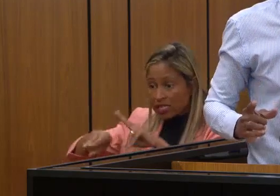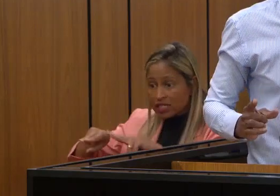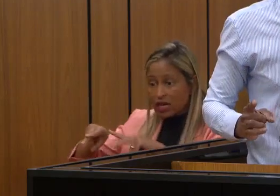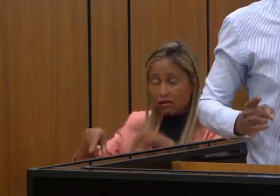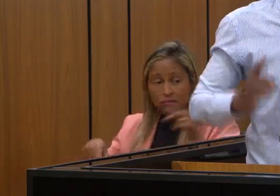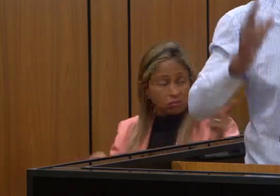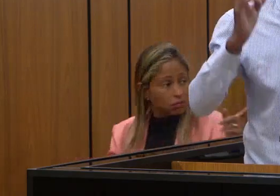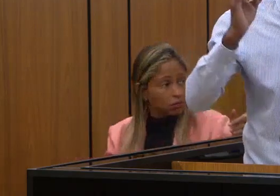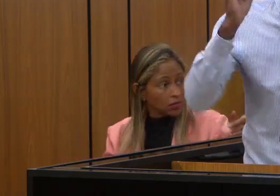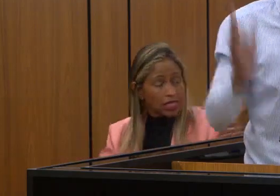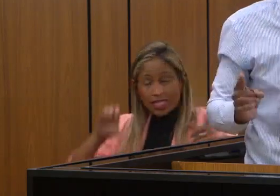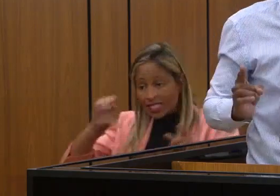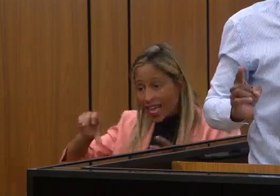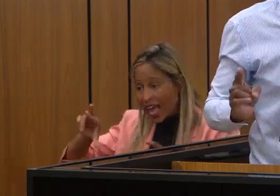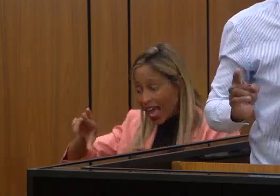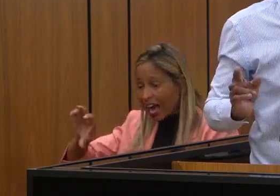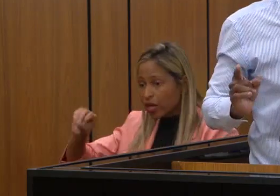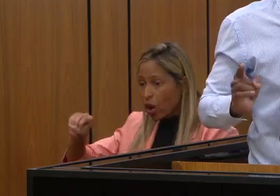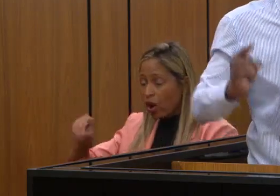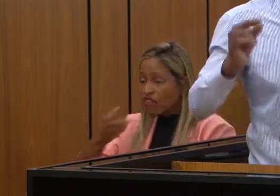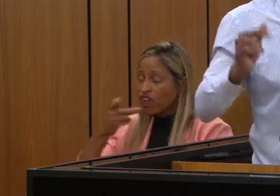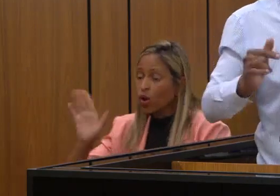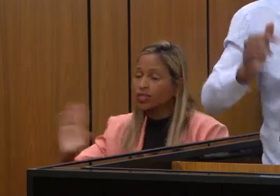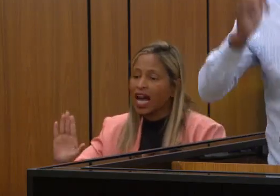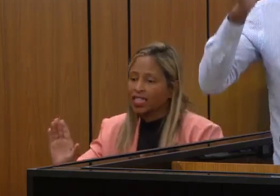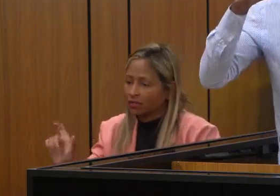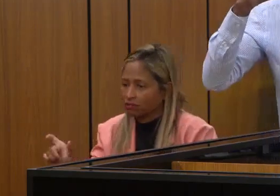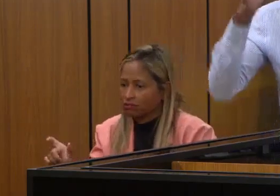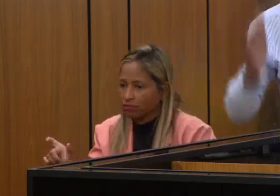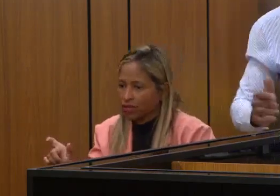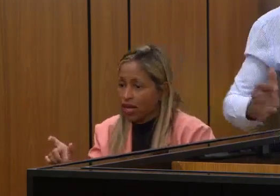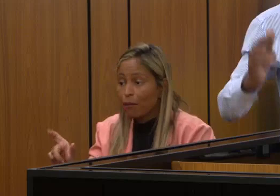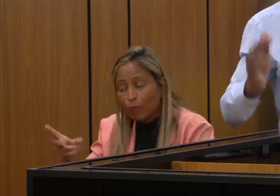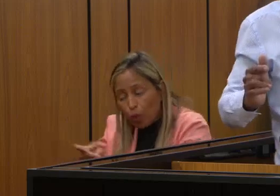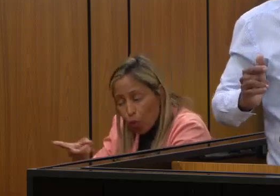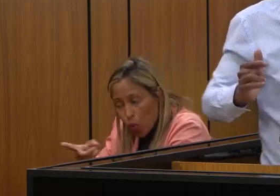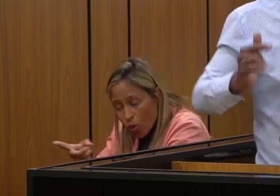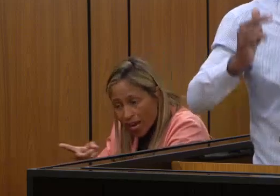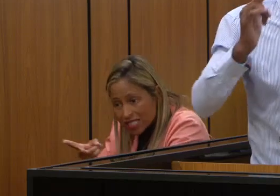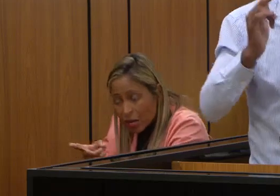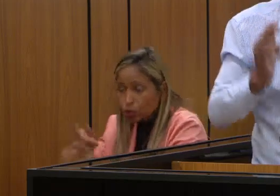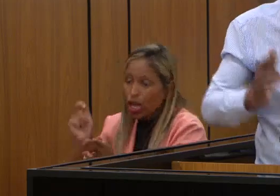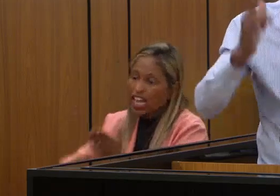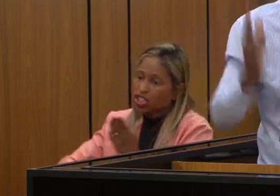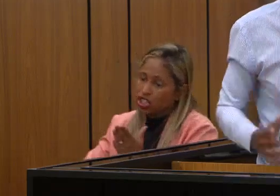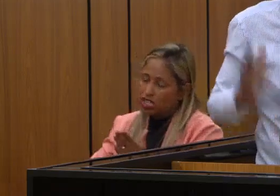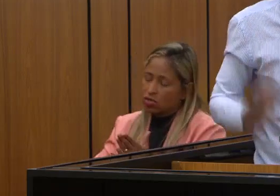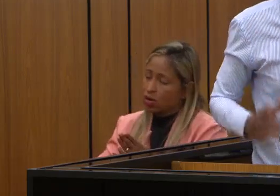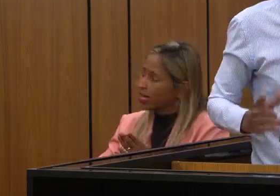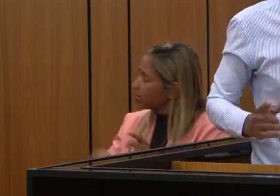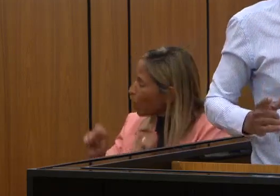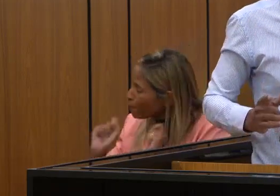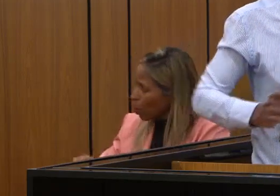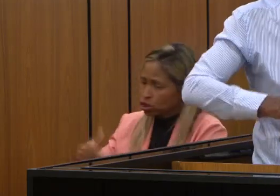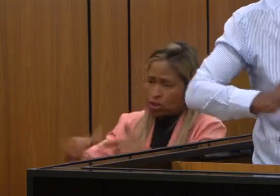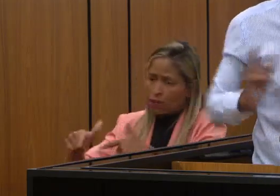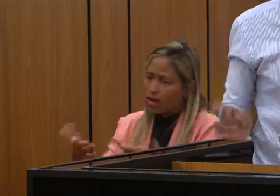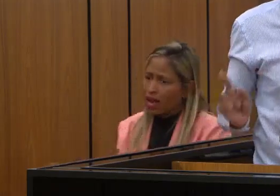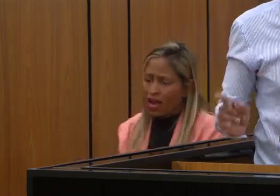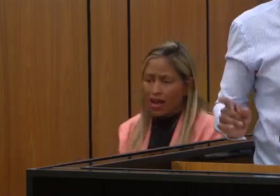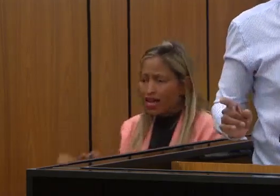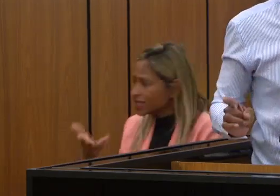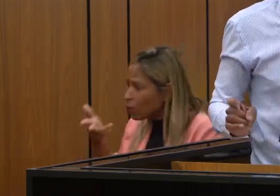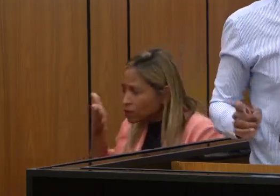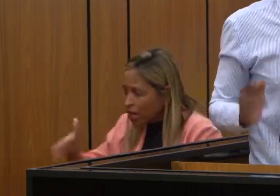que ser o cri Você ri não pronunciou isso aqui é um caso de cassação de registro essas pessoas não podem trabalhar elas